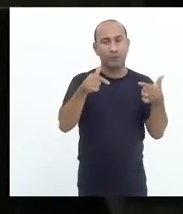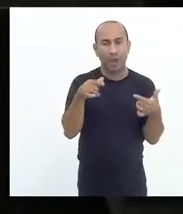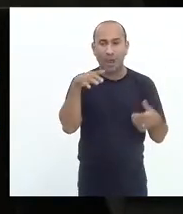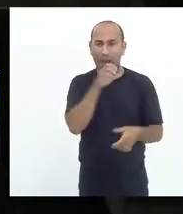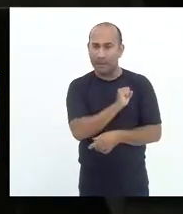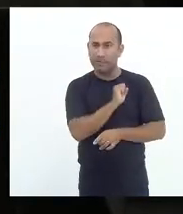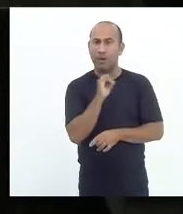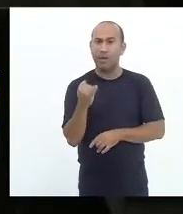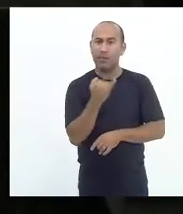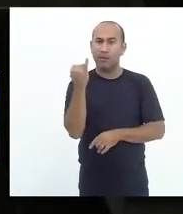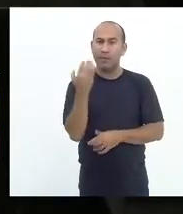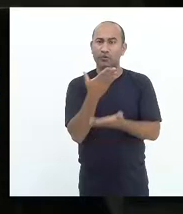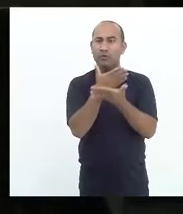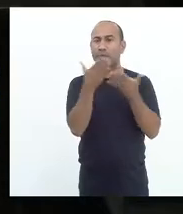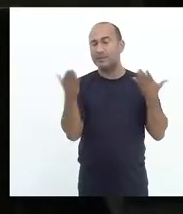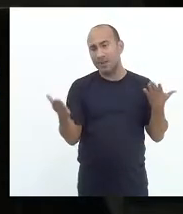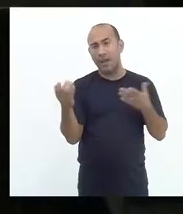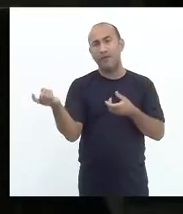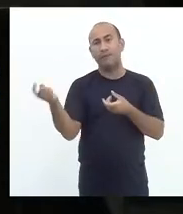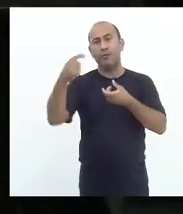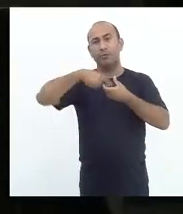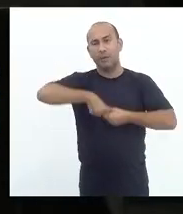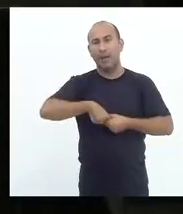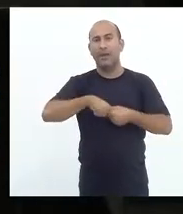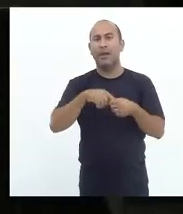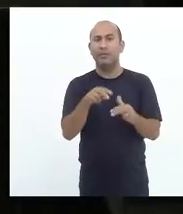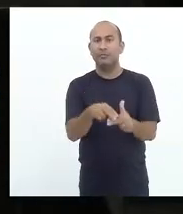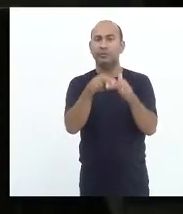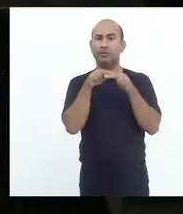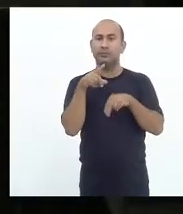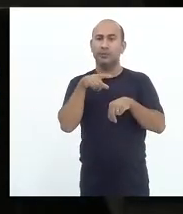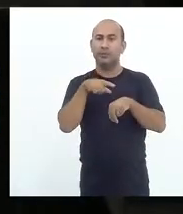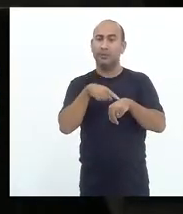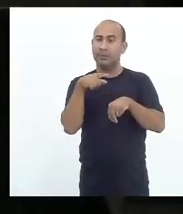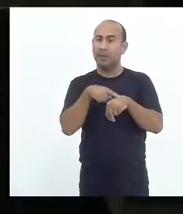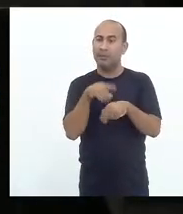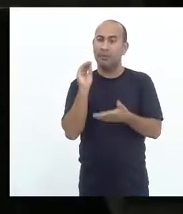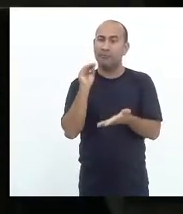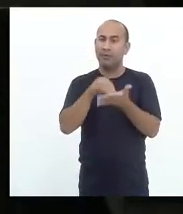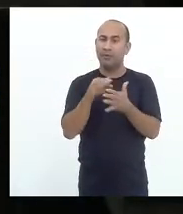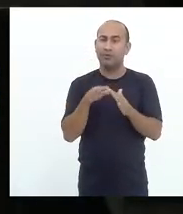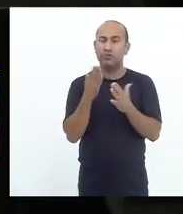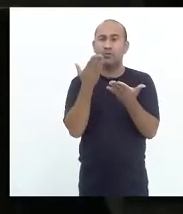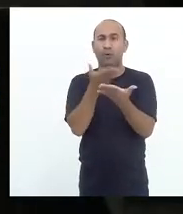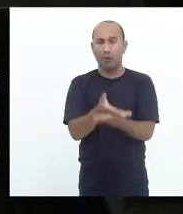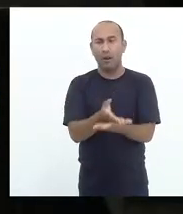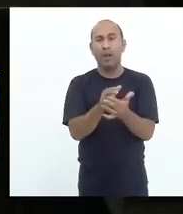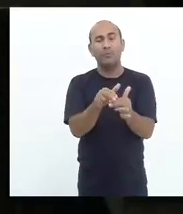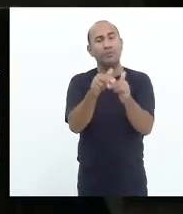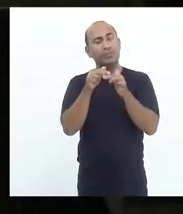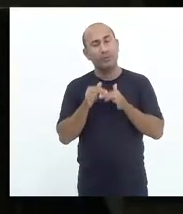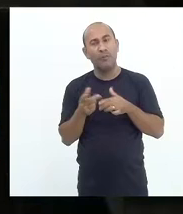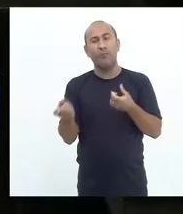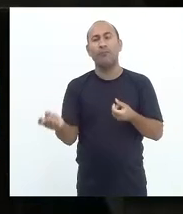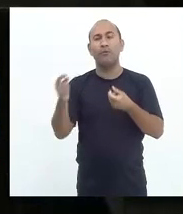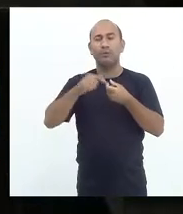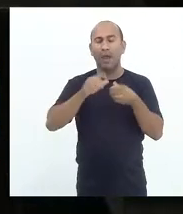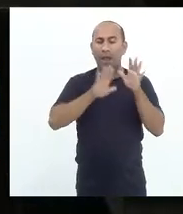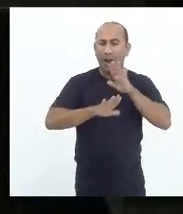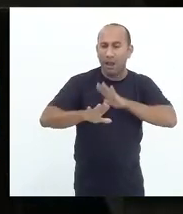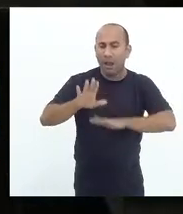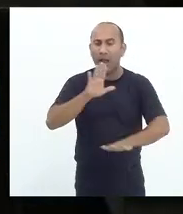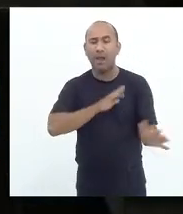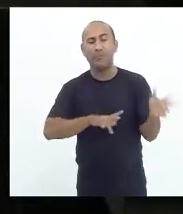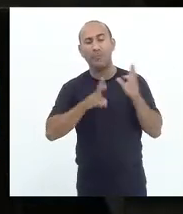muito importante ter começado a voltar, era demasiado tempo sem escola, agora tem que ser um retorno gradual, paulatino,